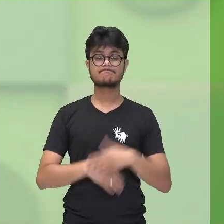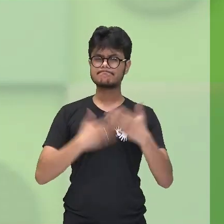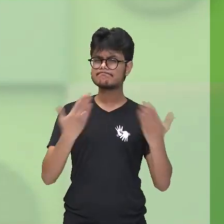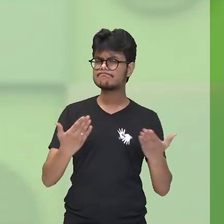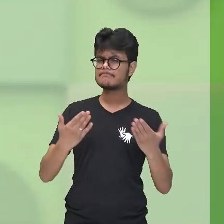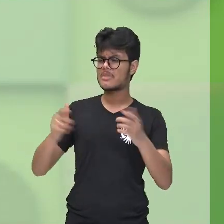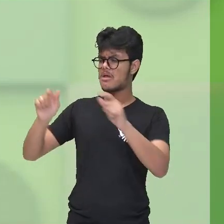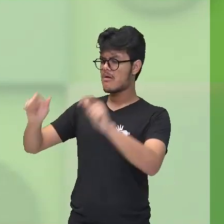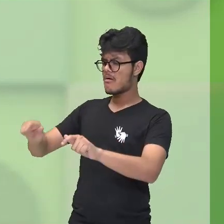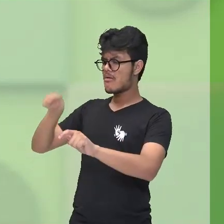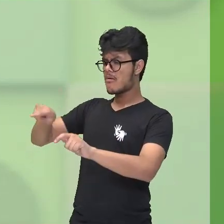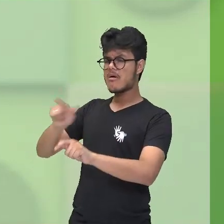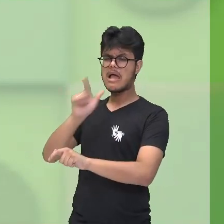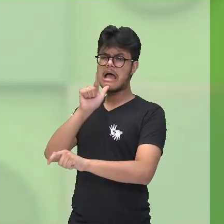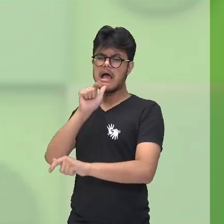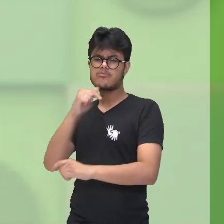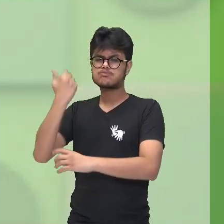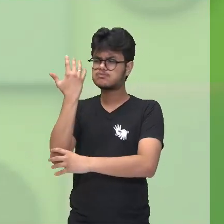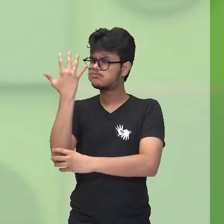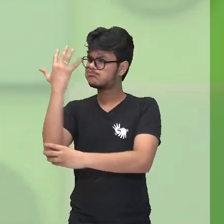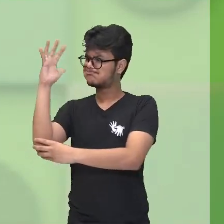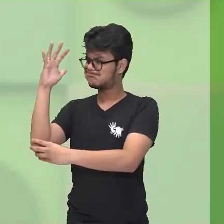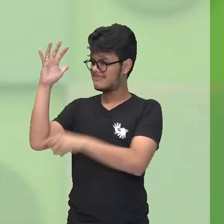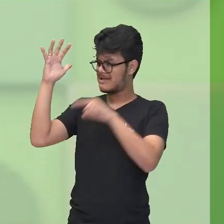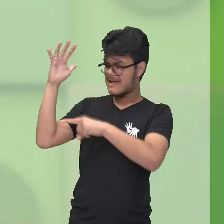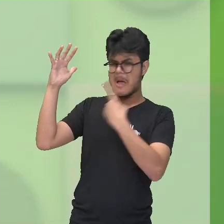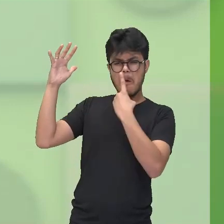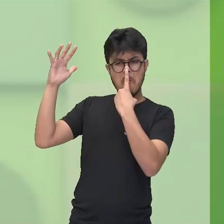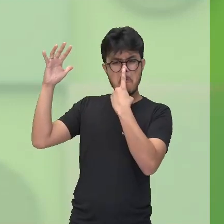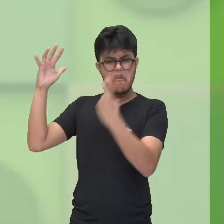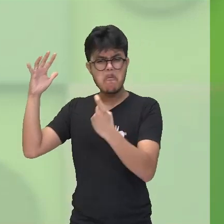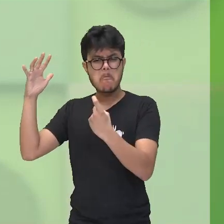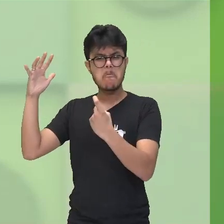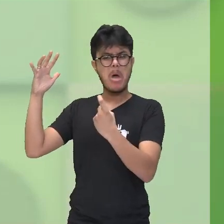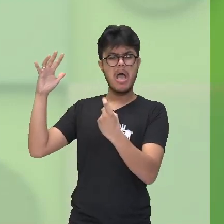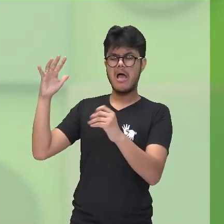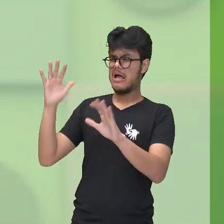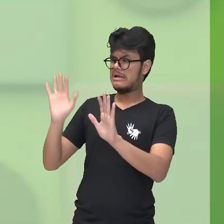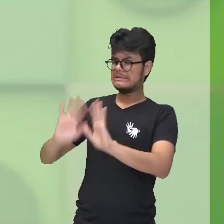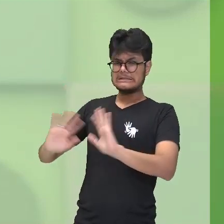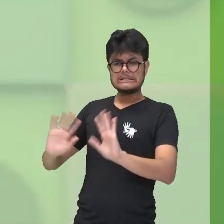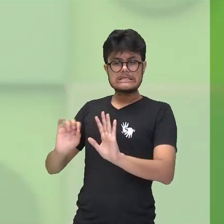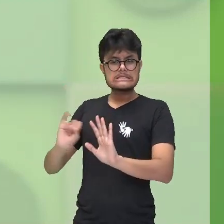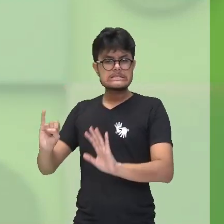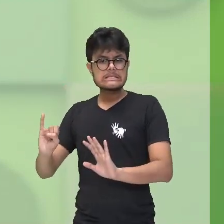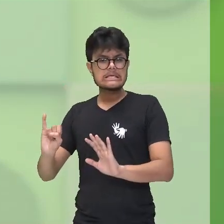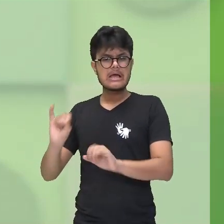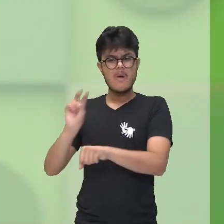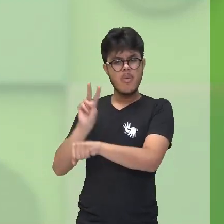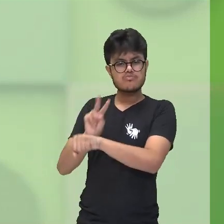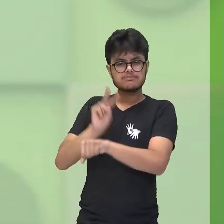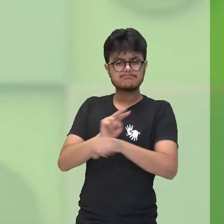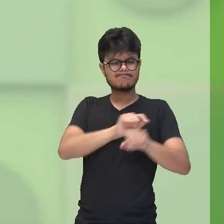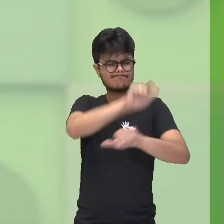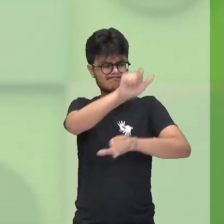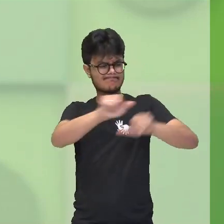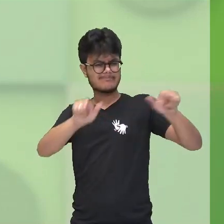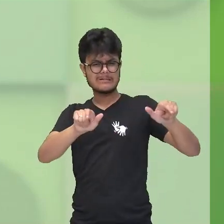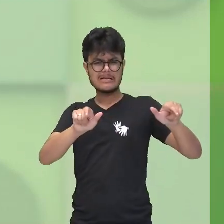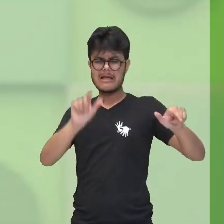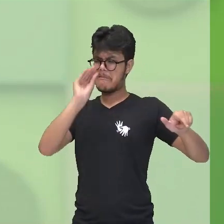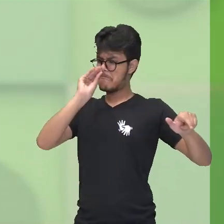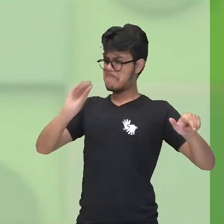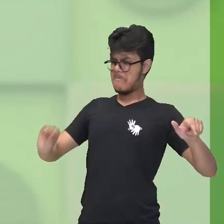que está cheio de lixo, está cheio de esgoto, não está sendo bem cuidada pelas populações